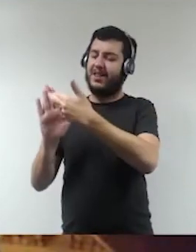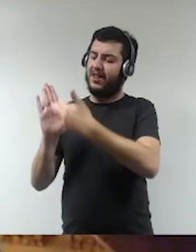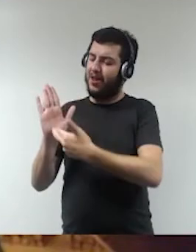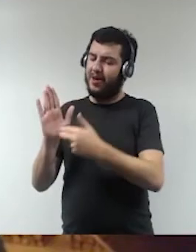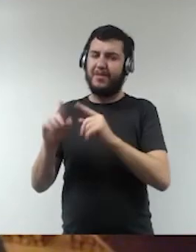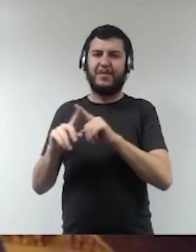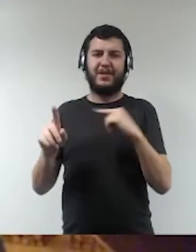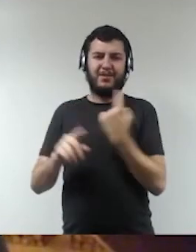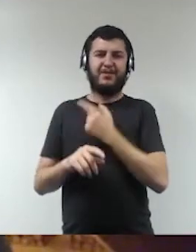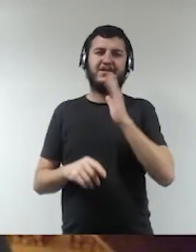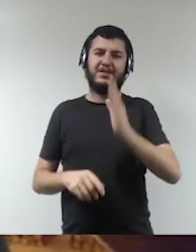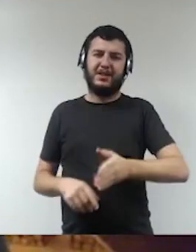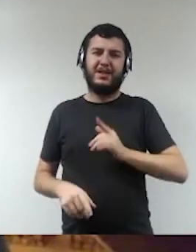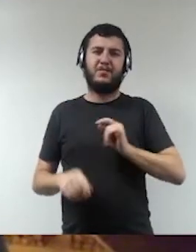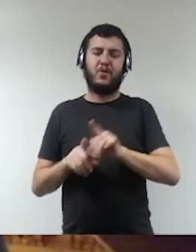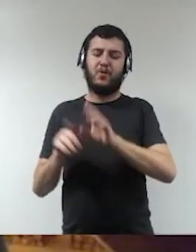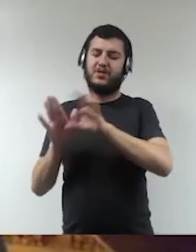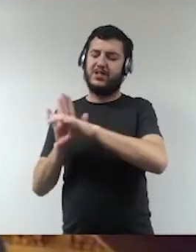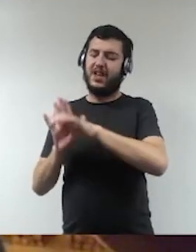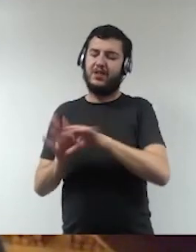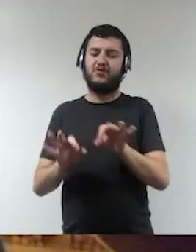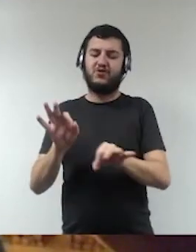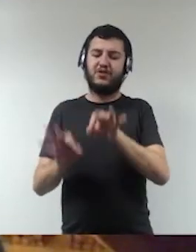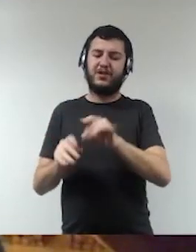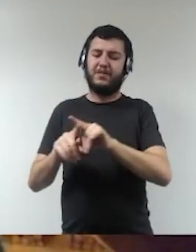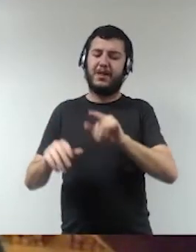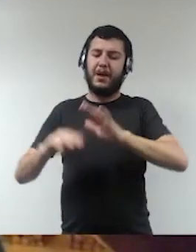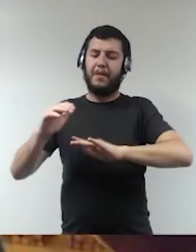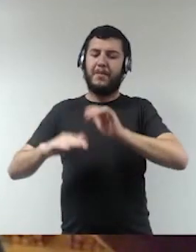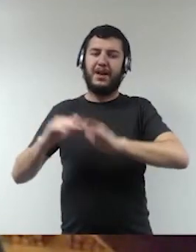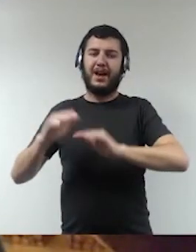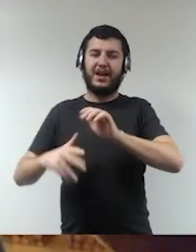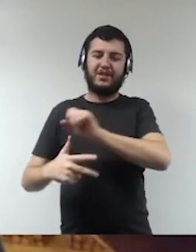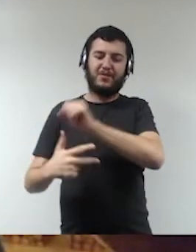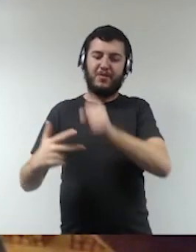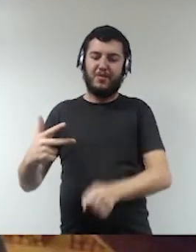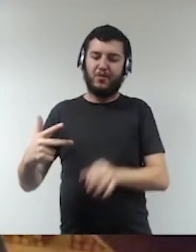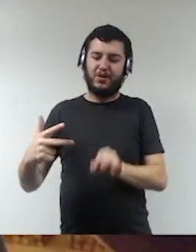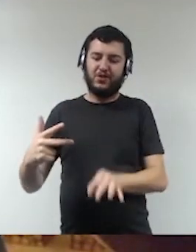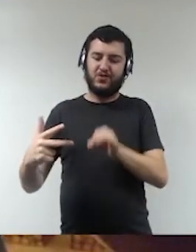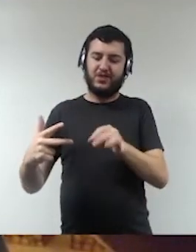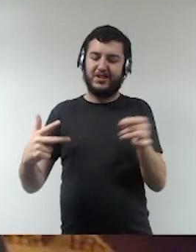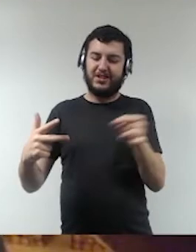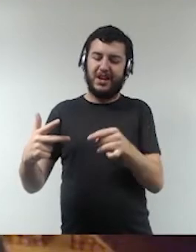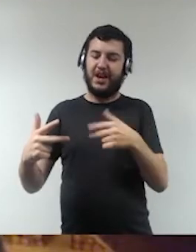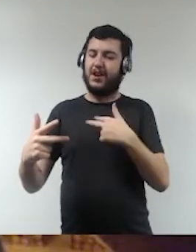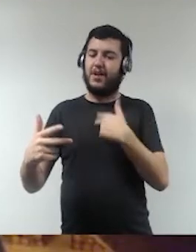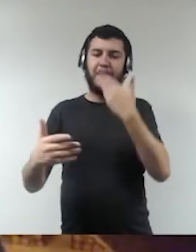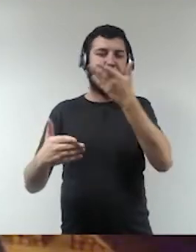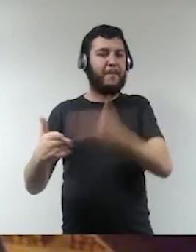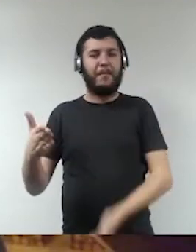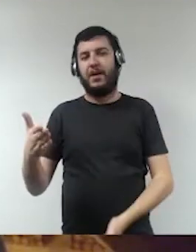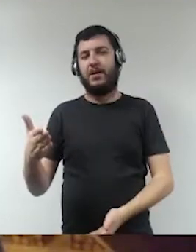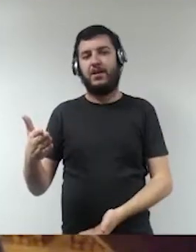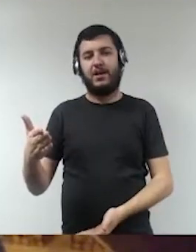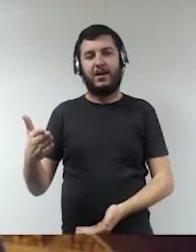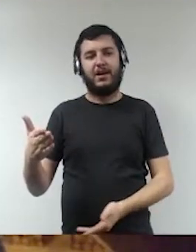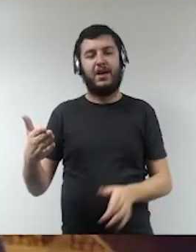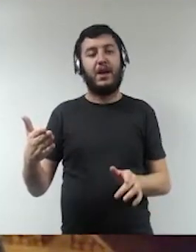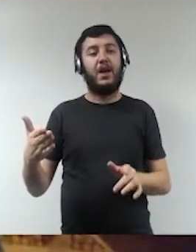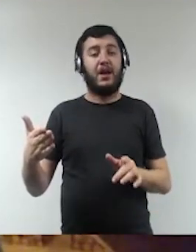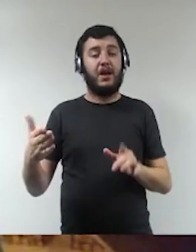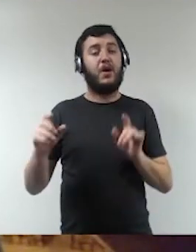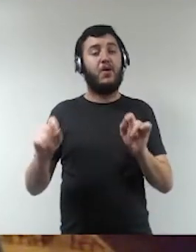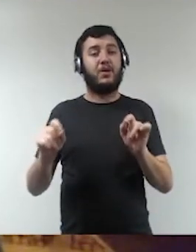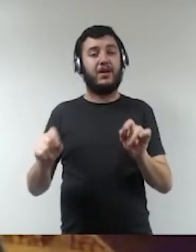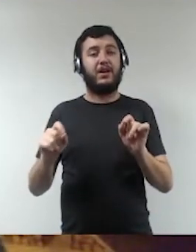mas, assim, a aplicação disso pelo judiciário não pode perder de vista de forma nenhuma, a lógica do mercado.